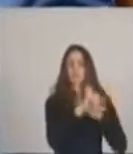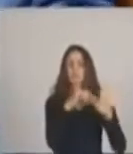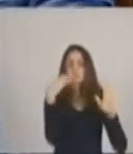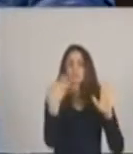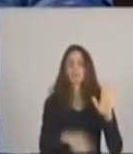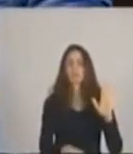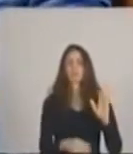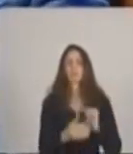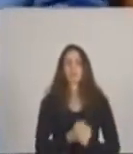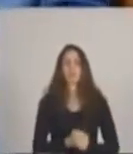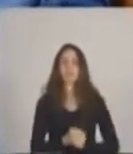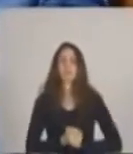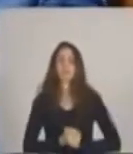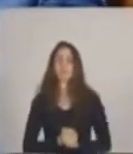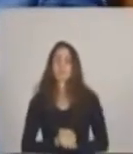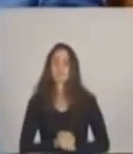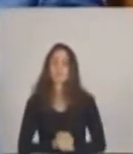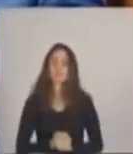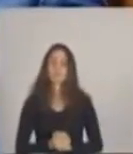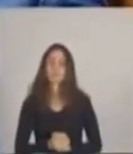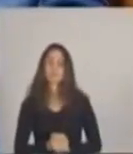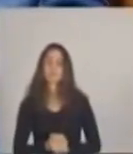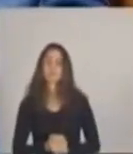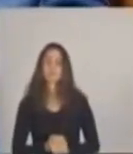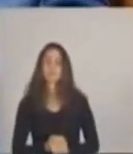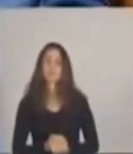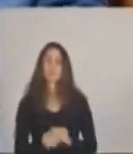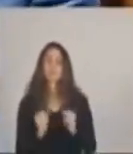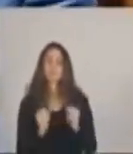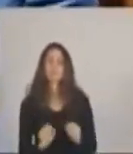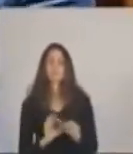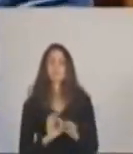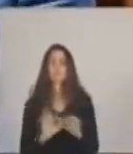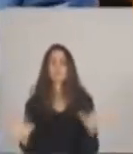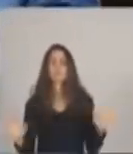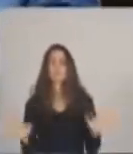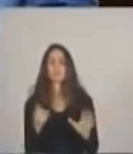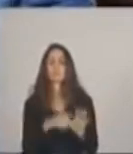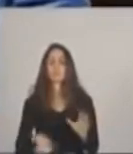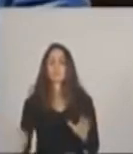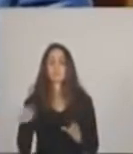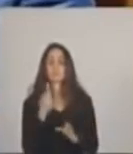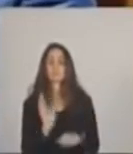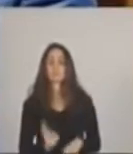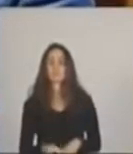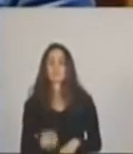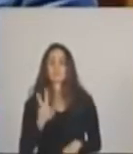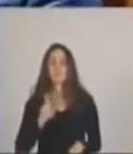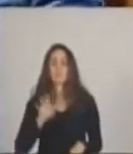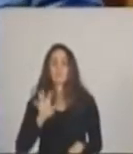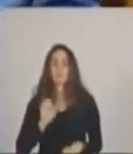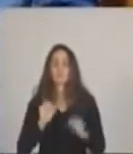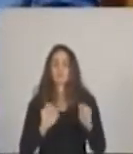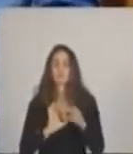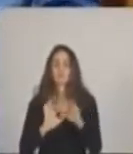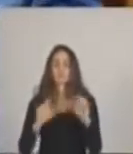de dificuldade. A matéria pode ser, relatando então pela manutenção do veto, a matéria pode ser